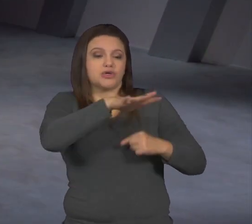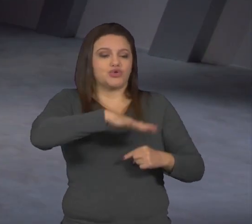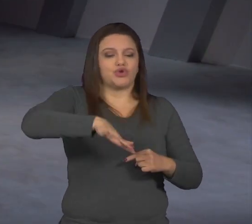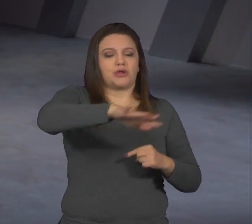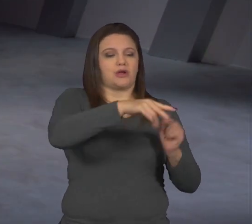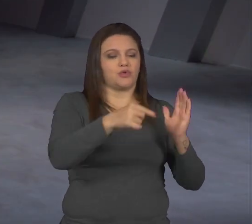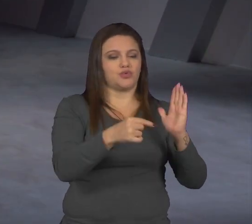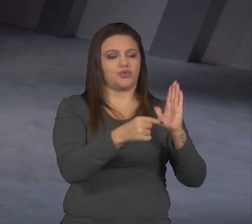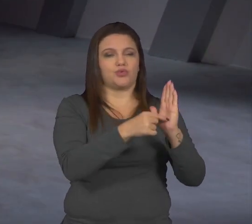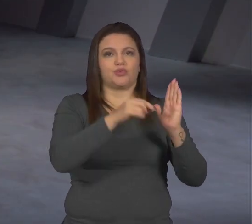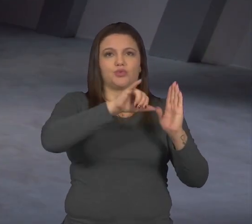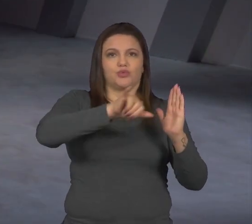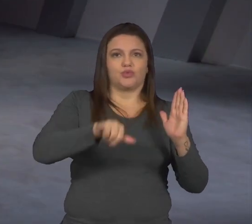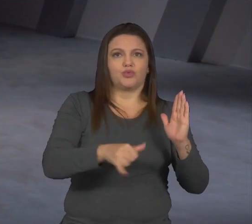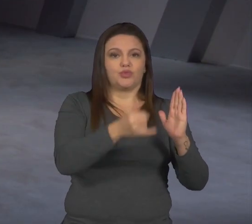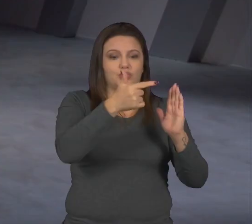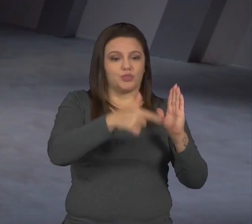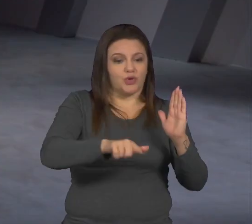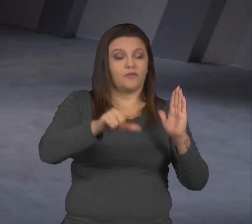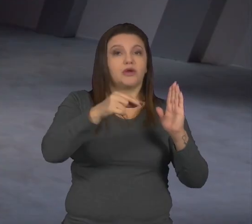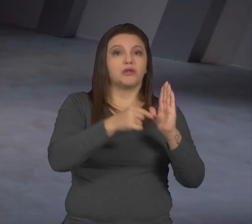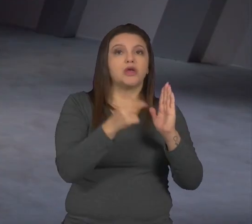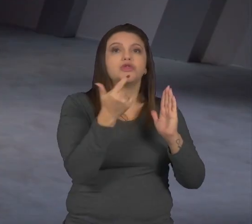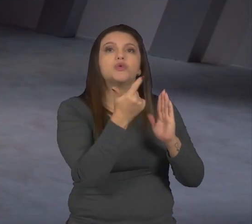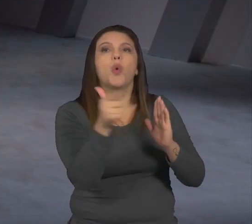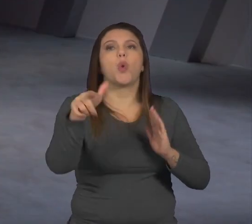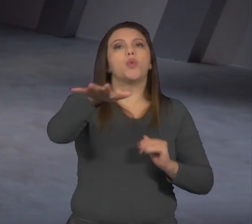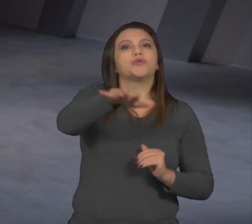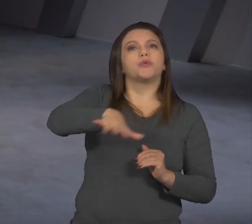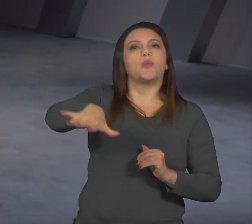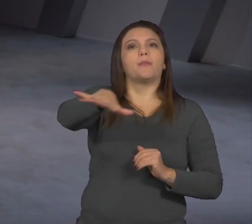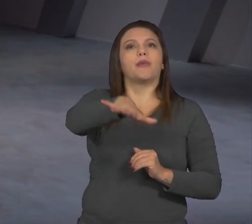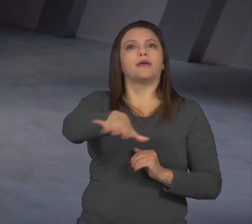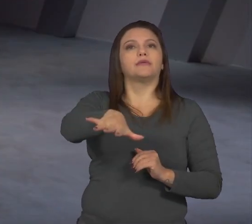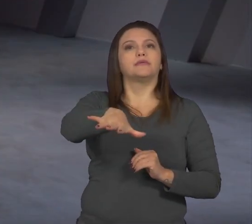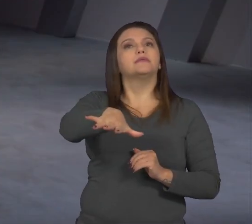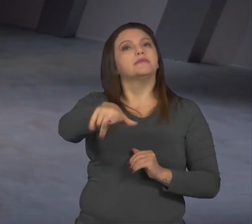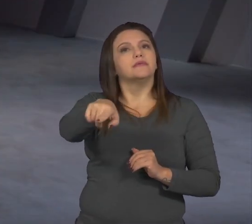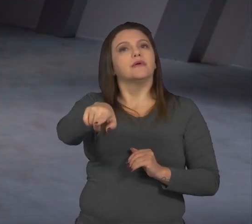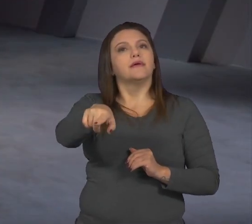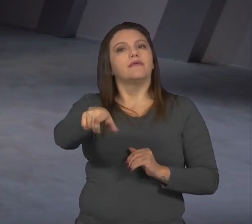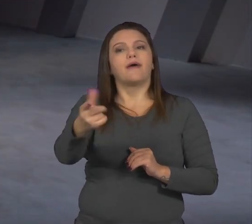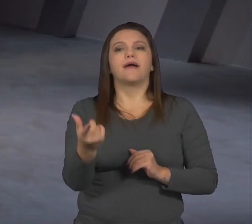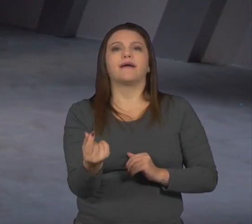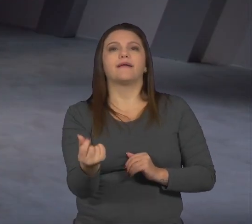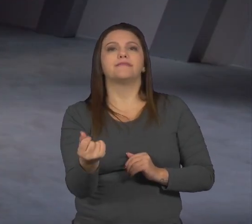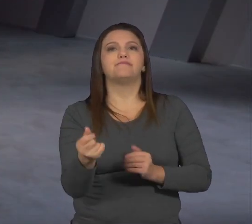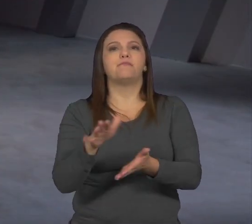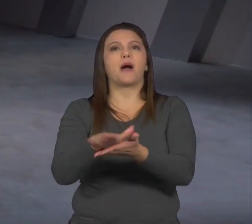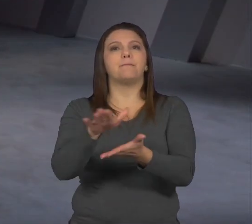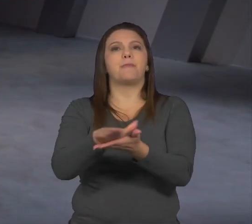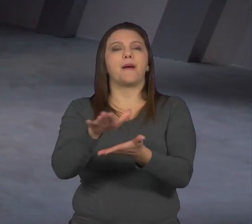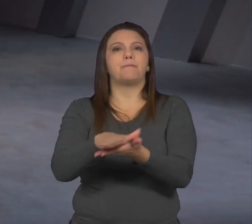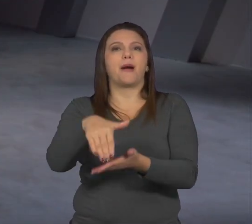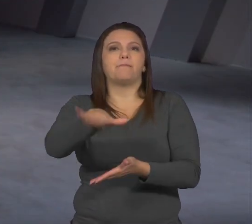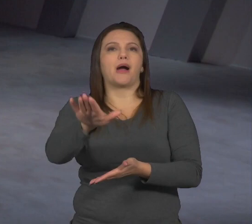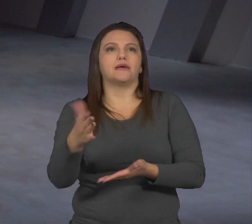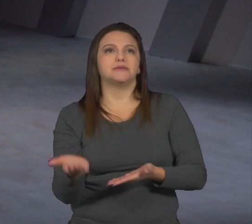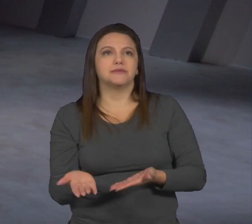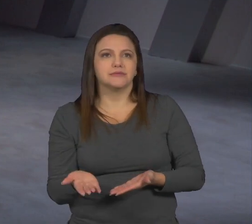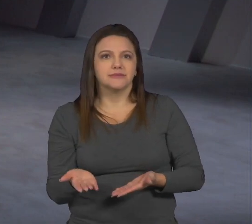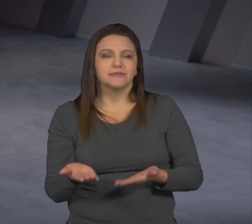ser reusado em outras situações, eu acabo gastando mais com isso. Então, eu tenho que gastar num lugar para ter